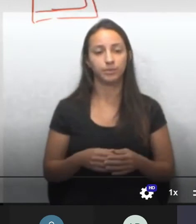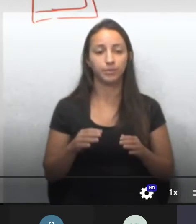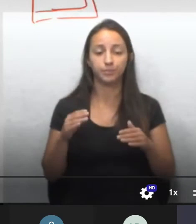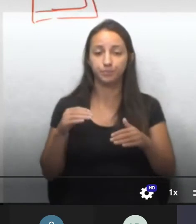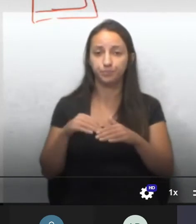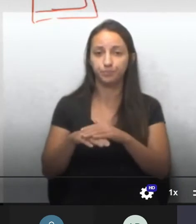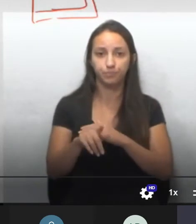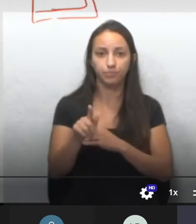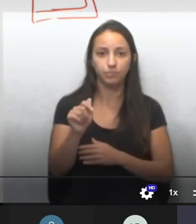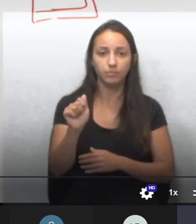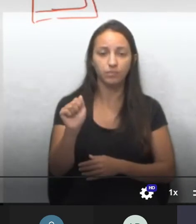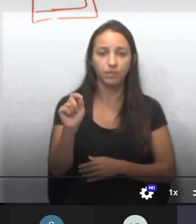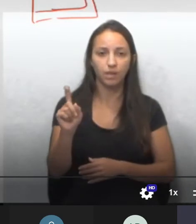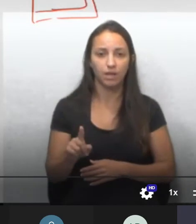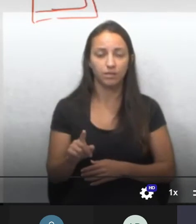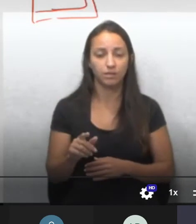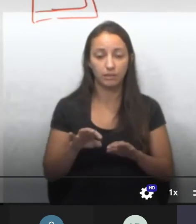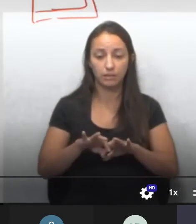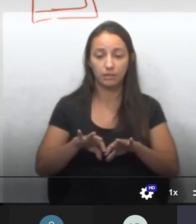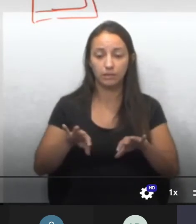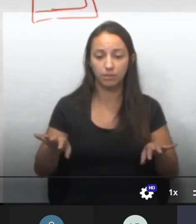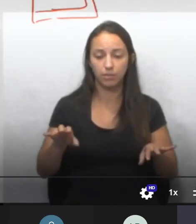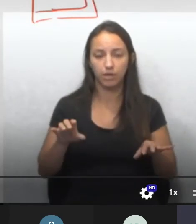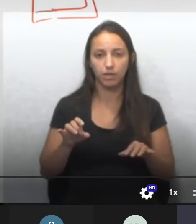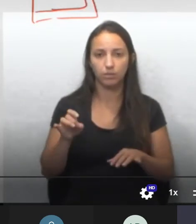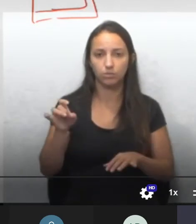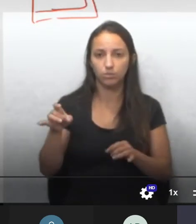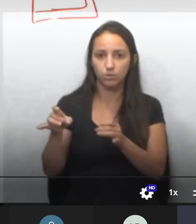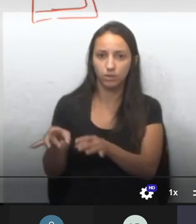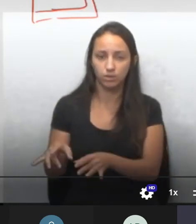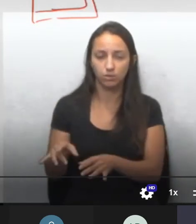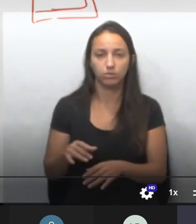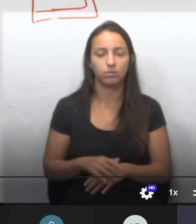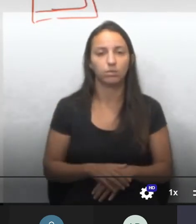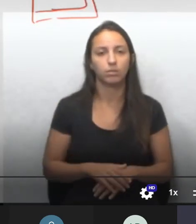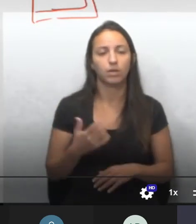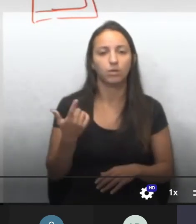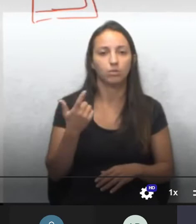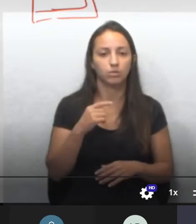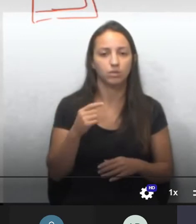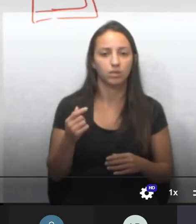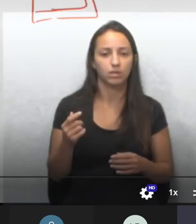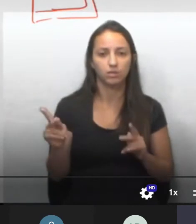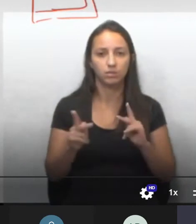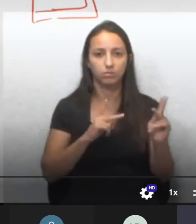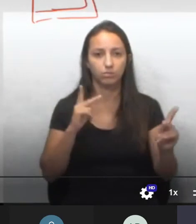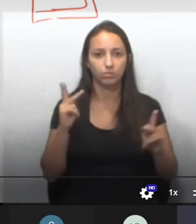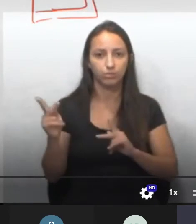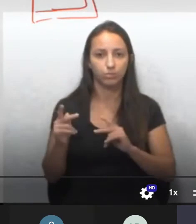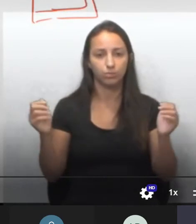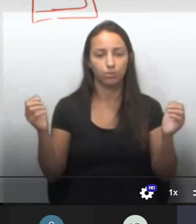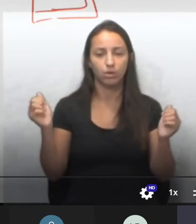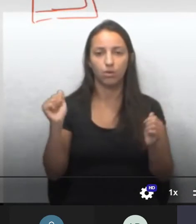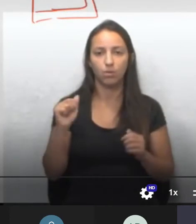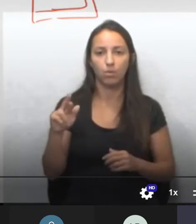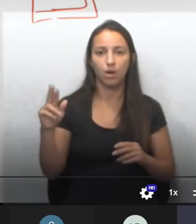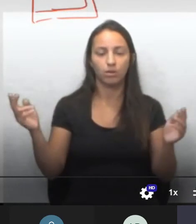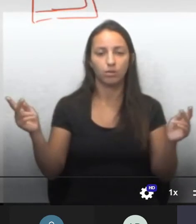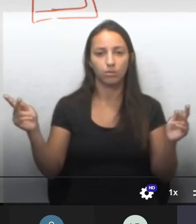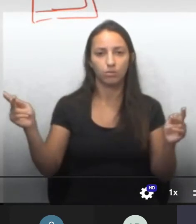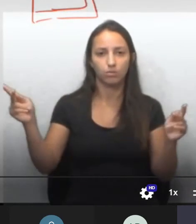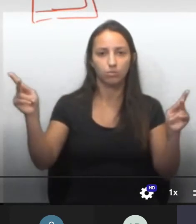de gás, de preferência, separado do lixo, para que haja esse fluxo aqui. Então,